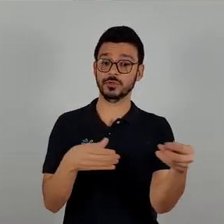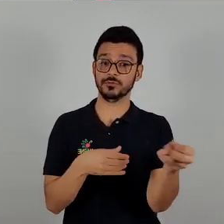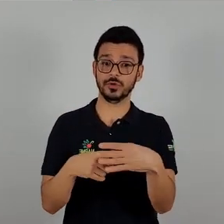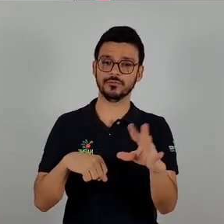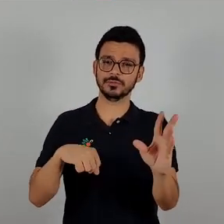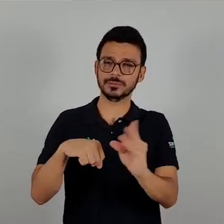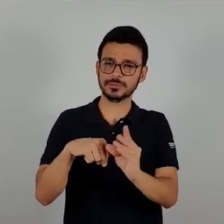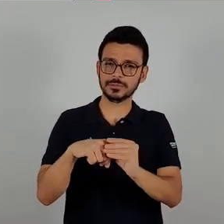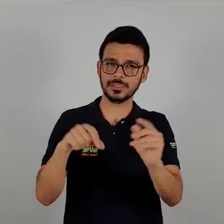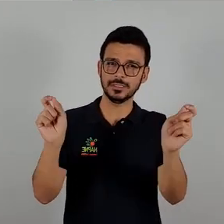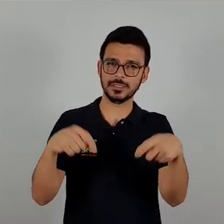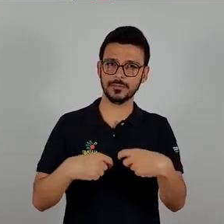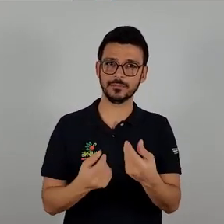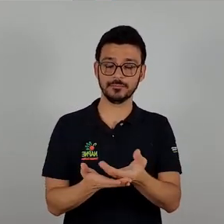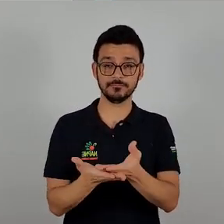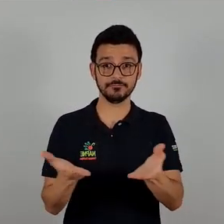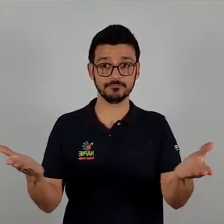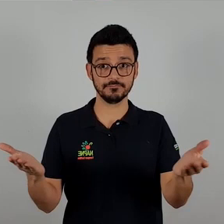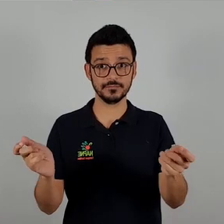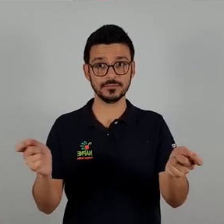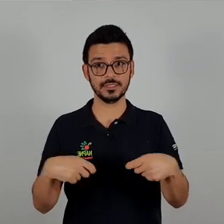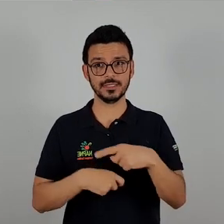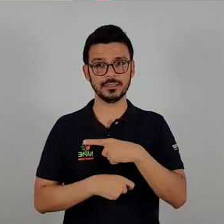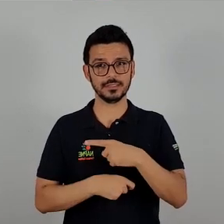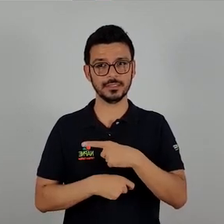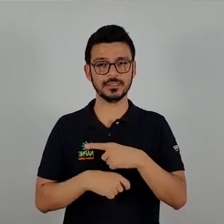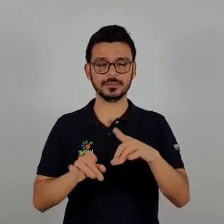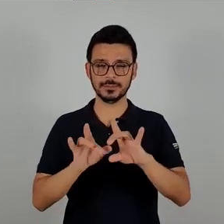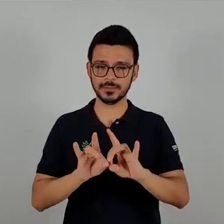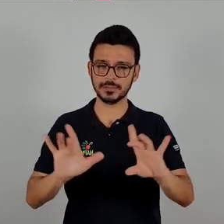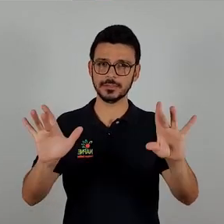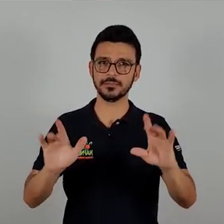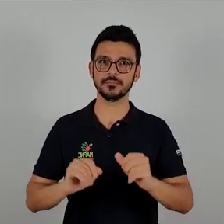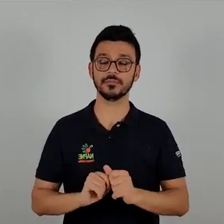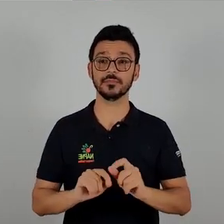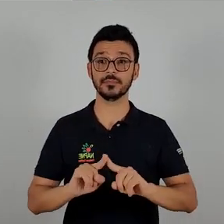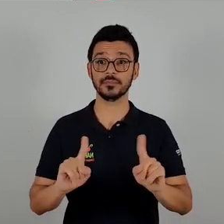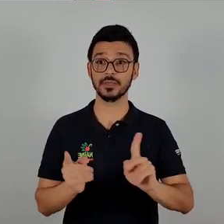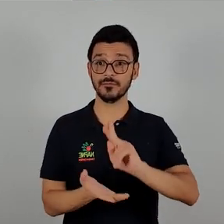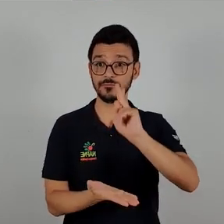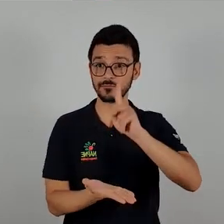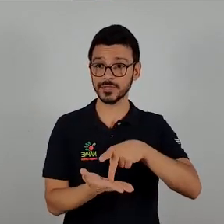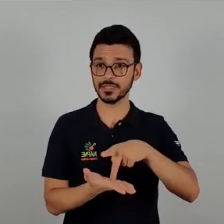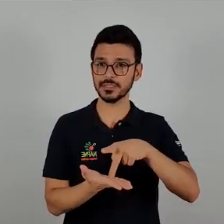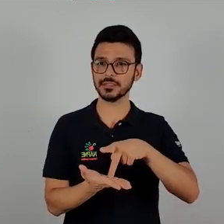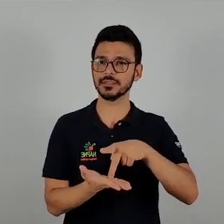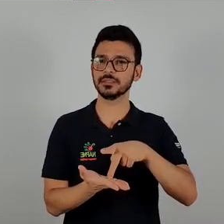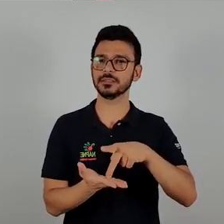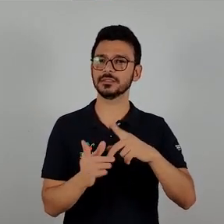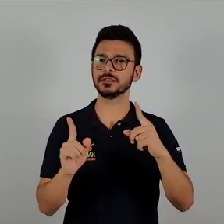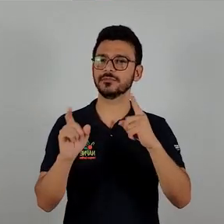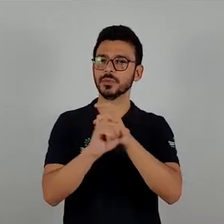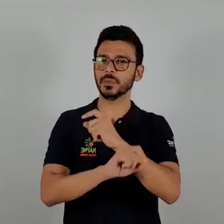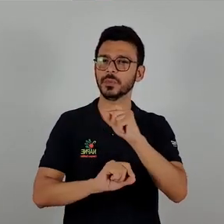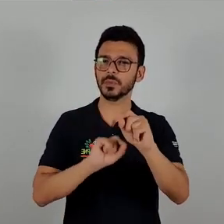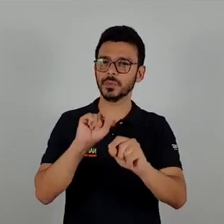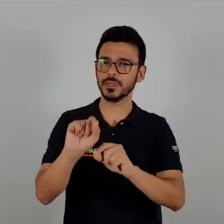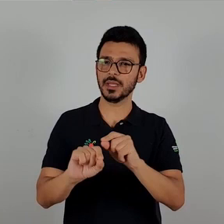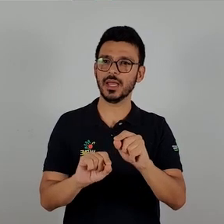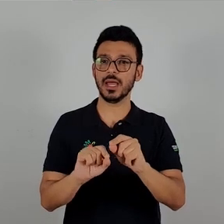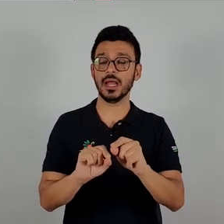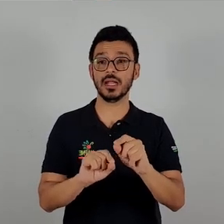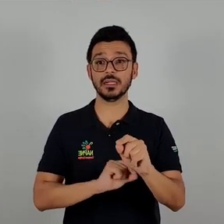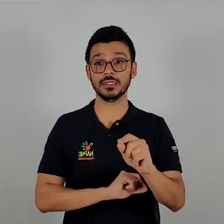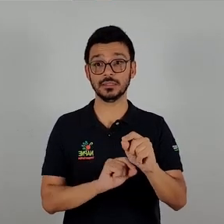Tudo que hoje está no plano da realidade já foi sonho um dia. Viva como se fosse morrer amanhã, aprenda como se fosse viver para